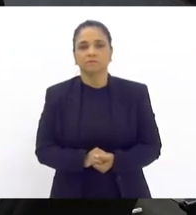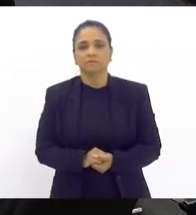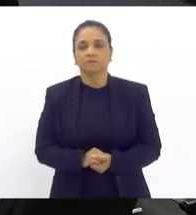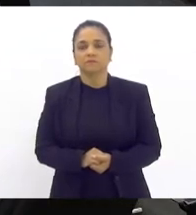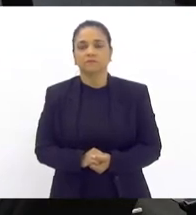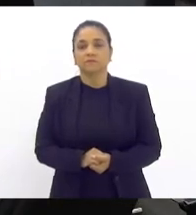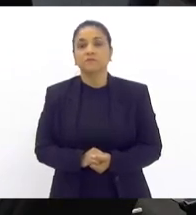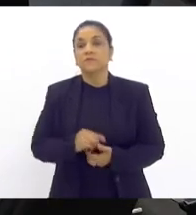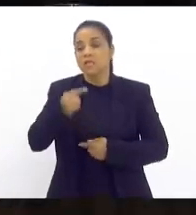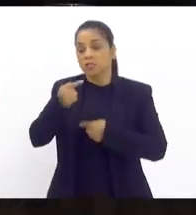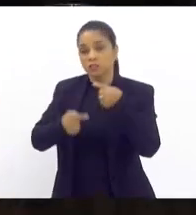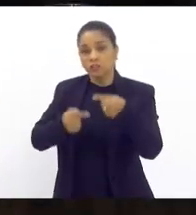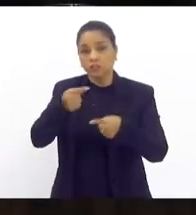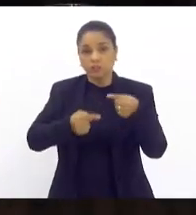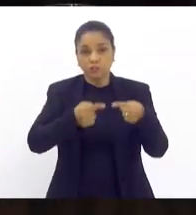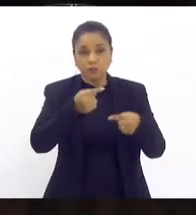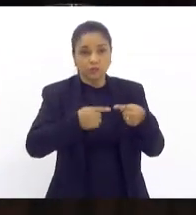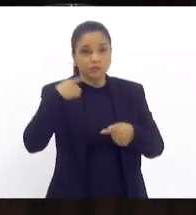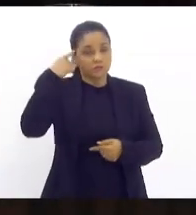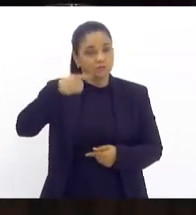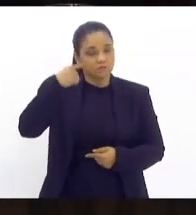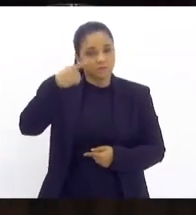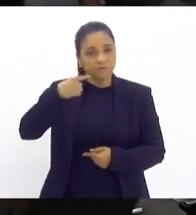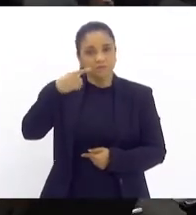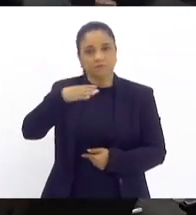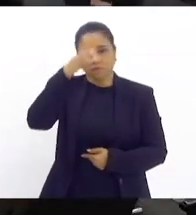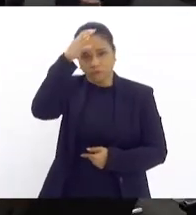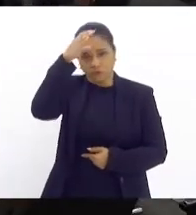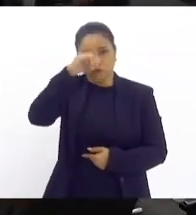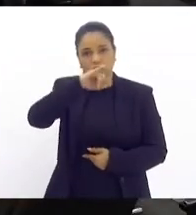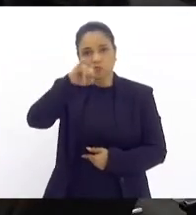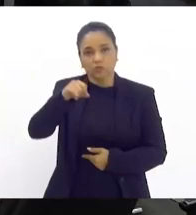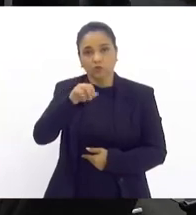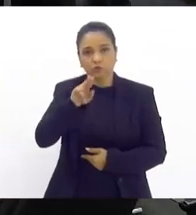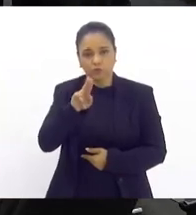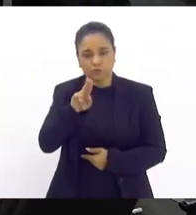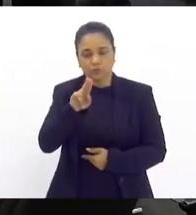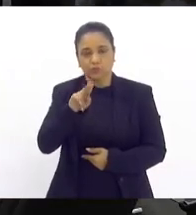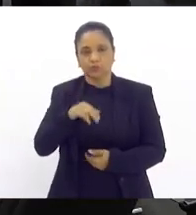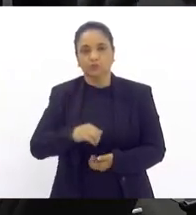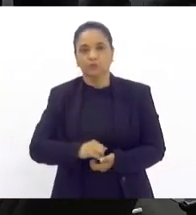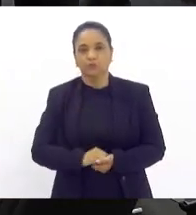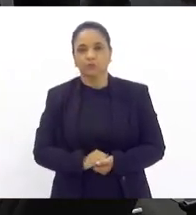para discutir Nobre deputada Tia Jô te ajudo aguardando